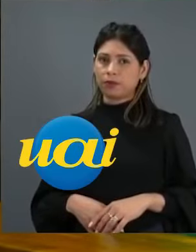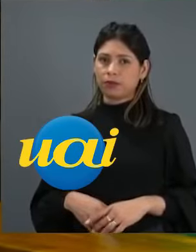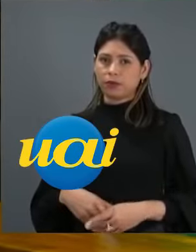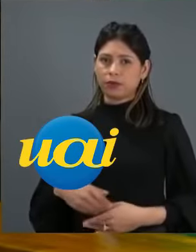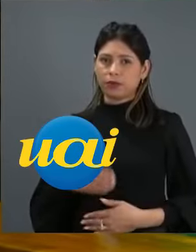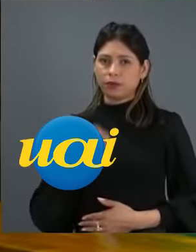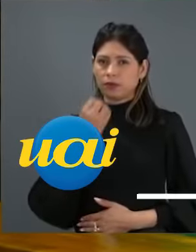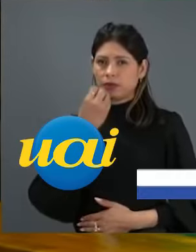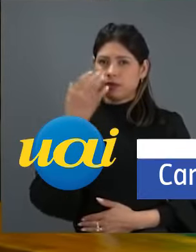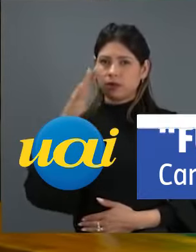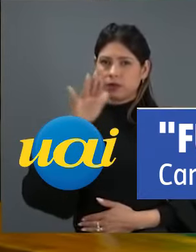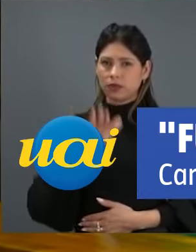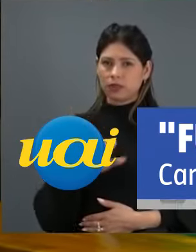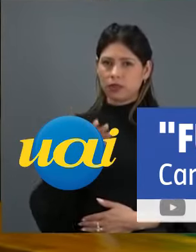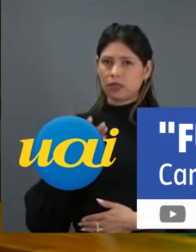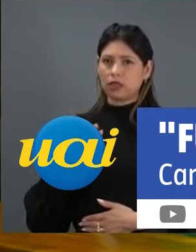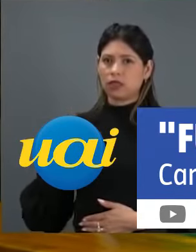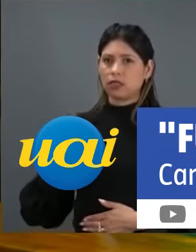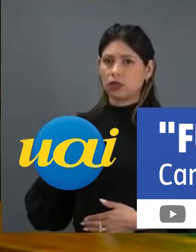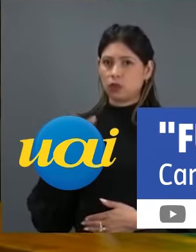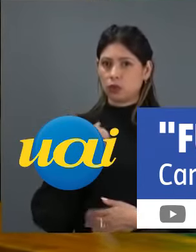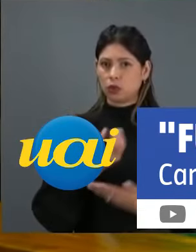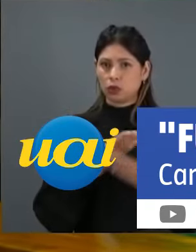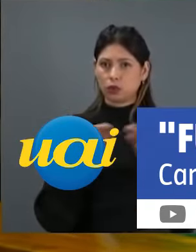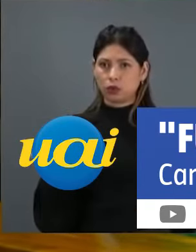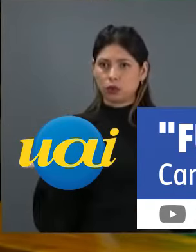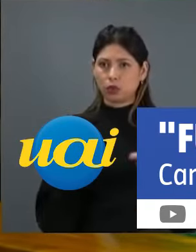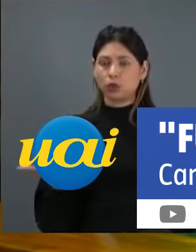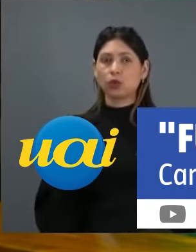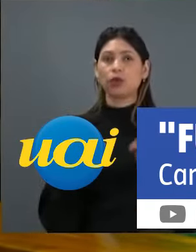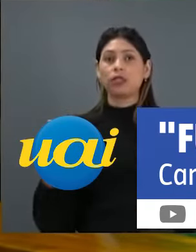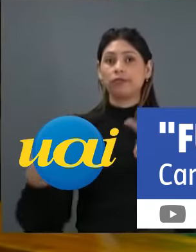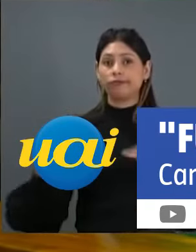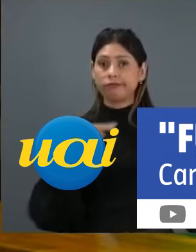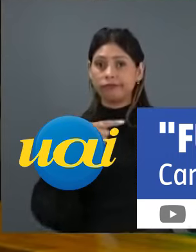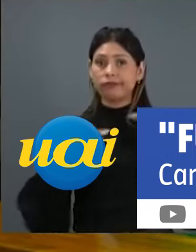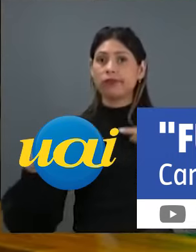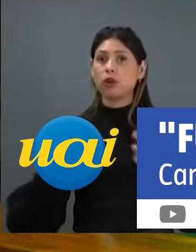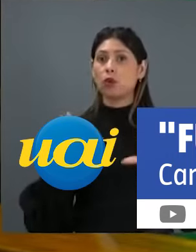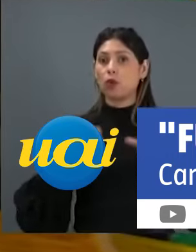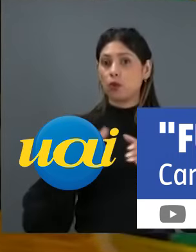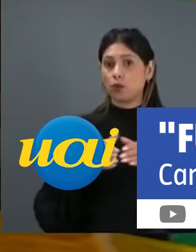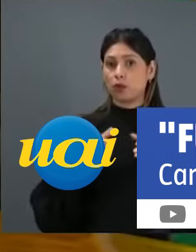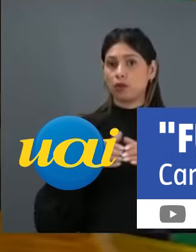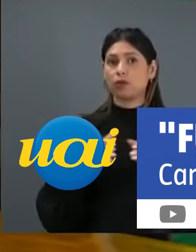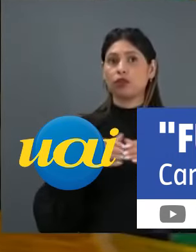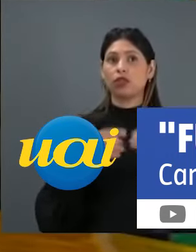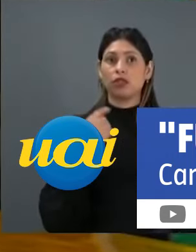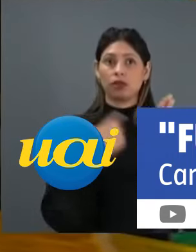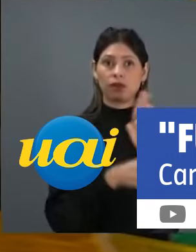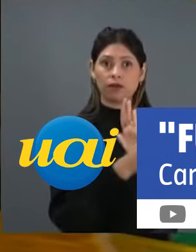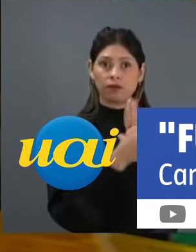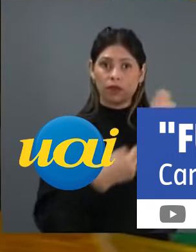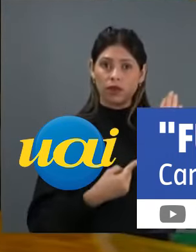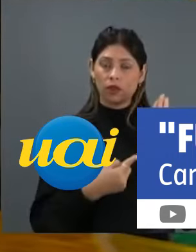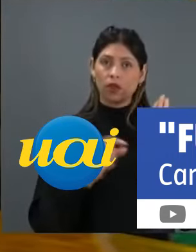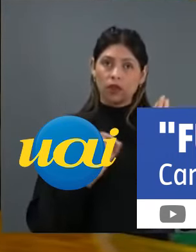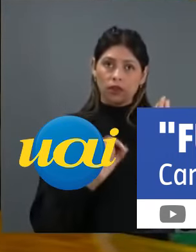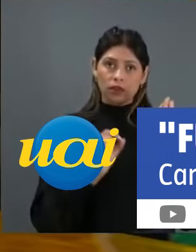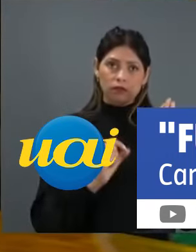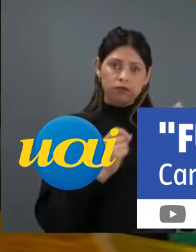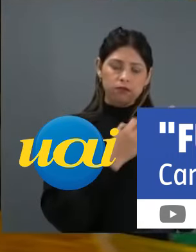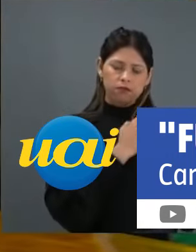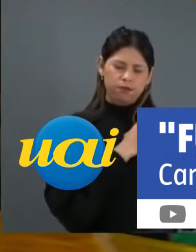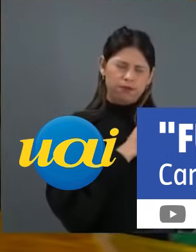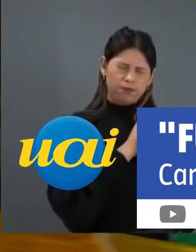Nós estamos aqui hoje para discutir um conjunto de vetos que se iniciam lá em 2021